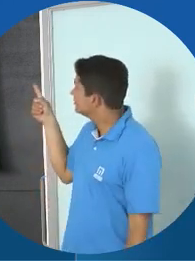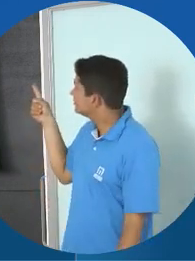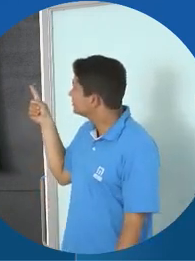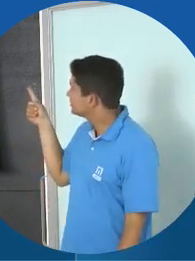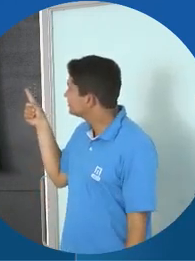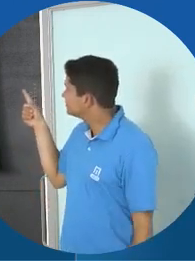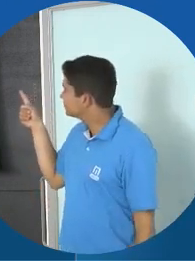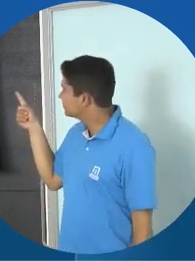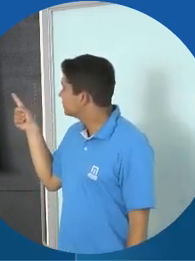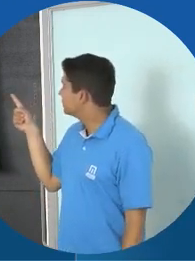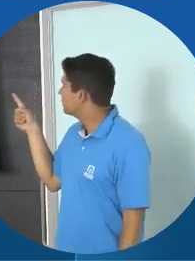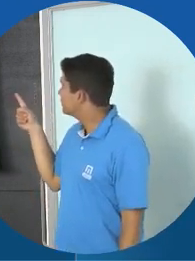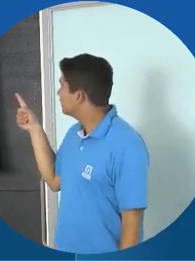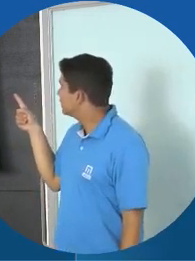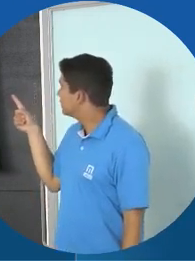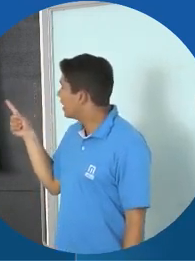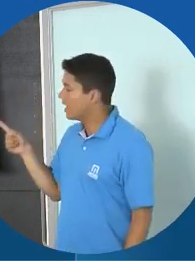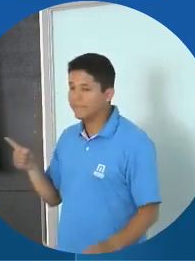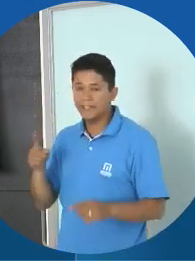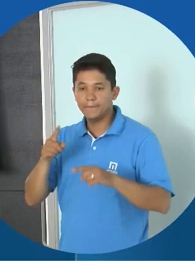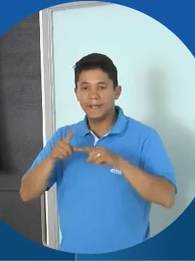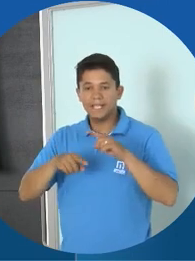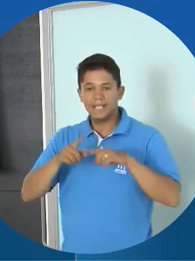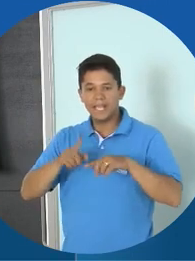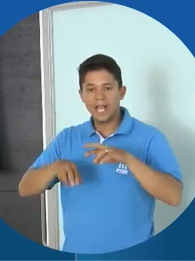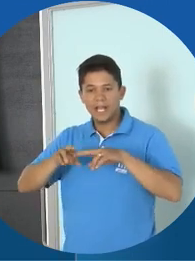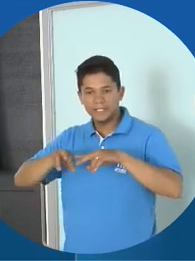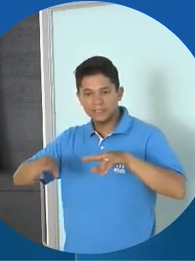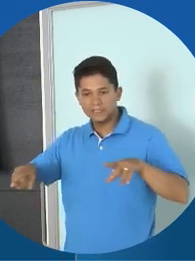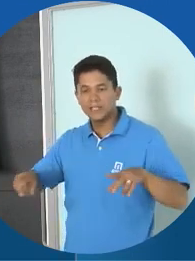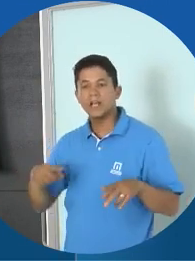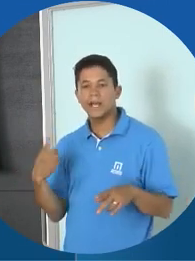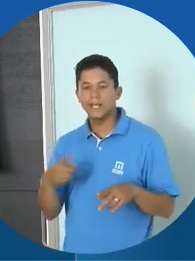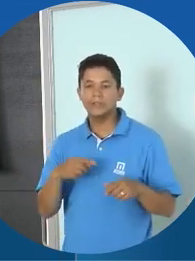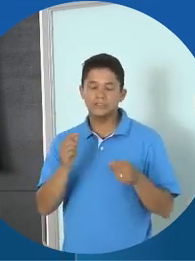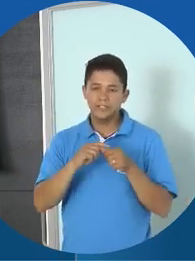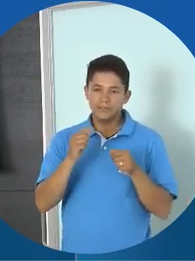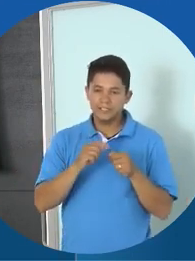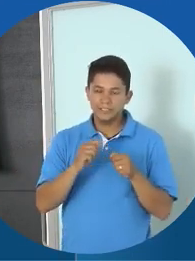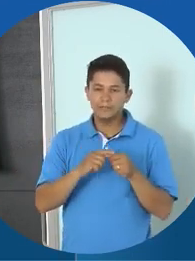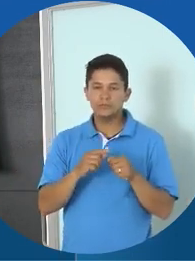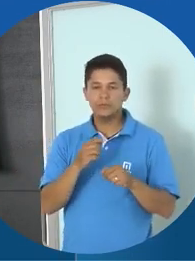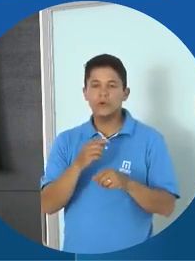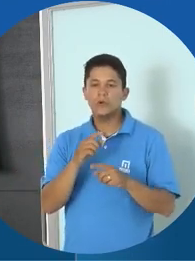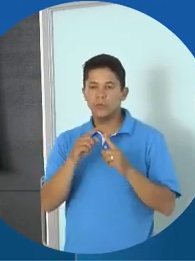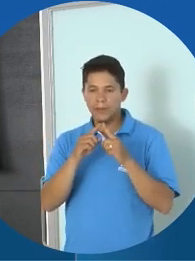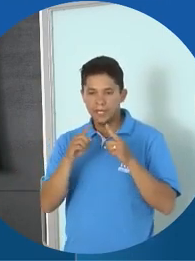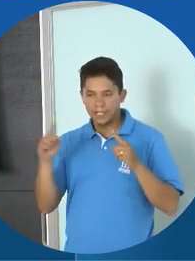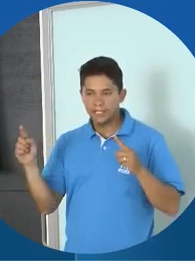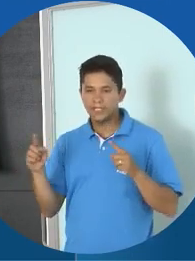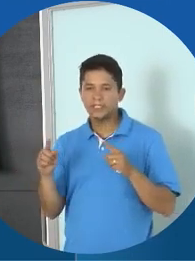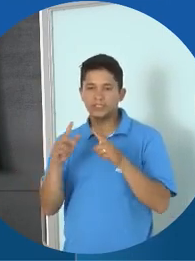operação. Então, a gente está com a linha de soluções também para esses casos.